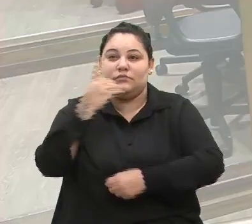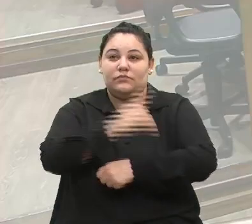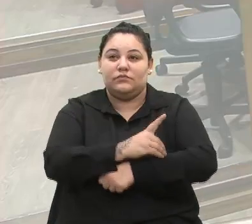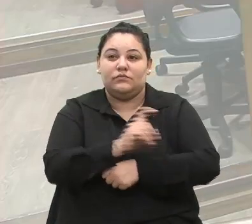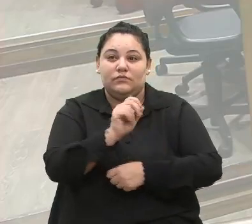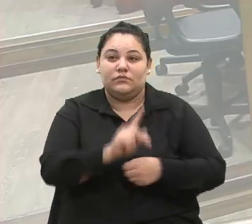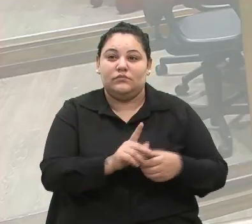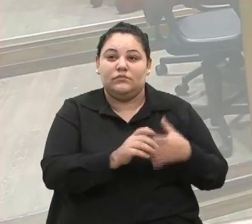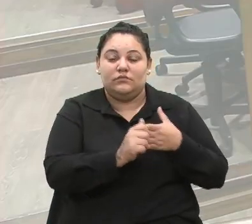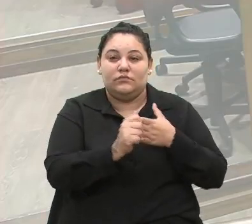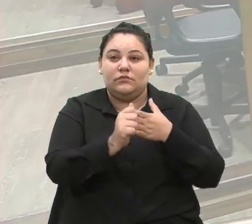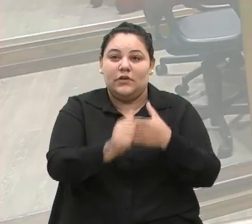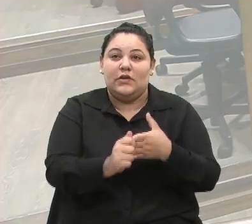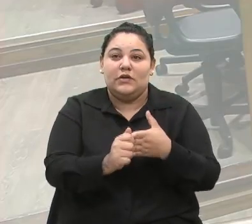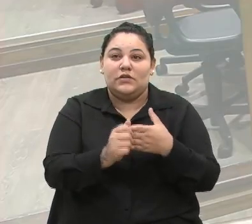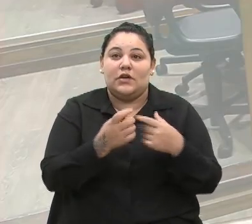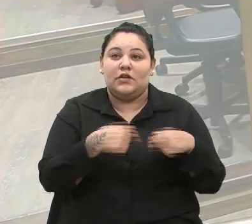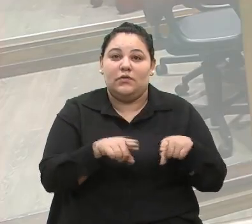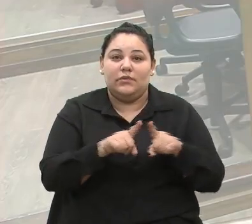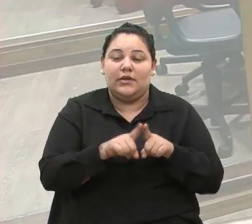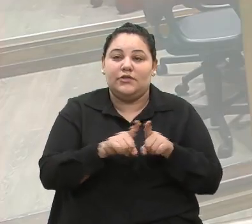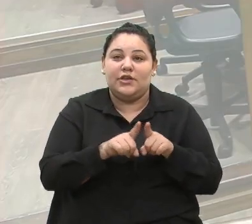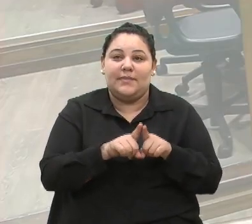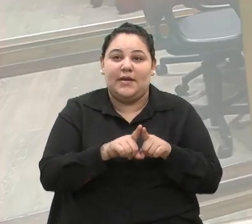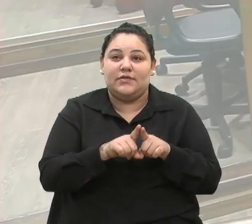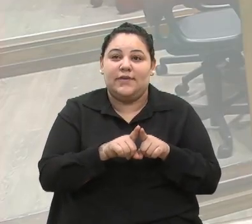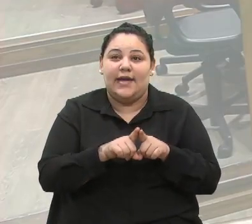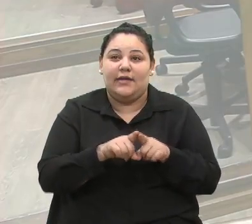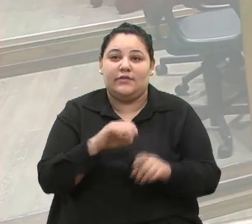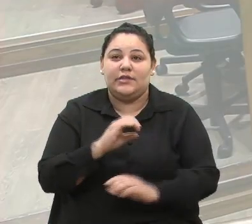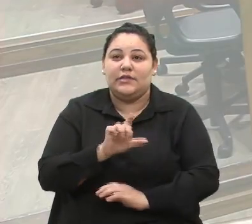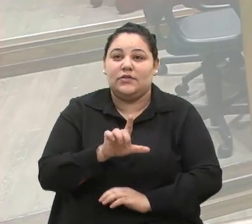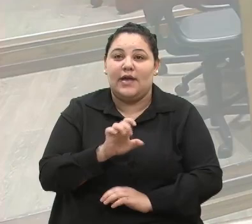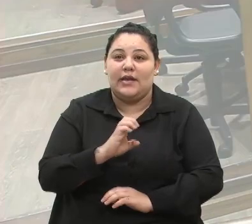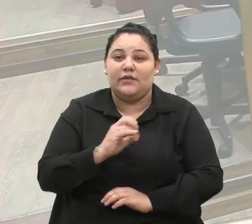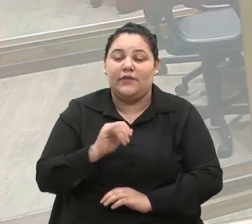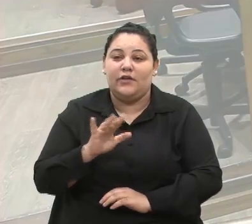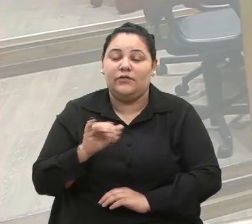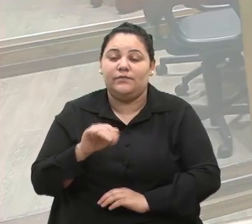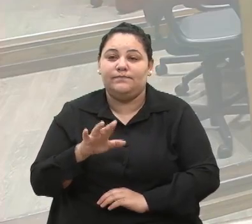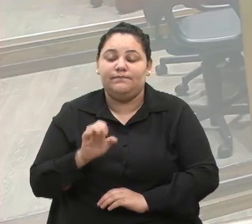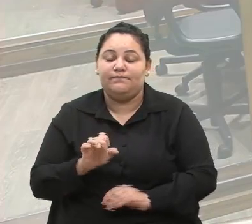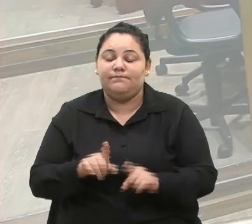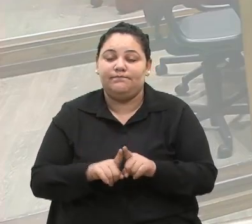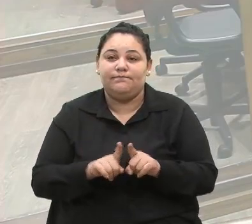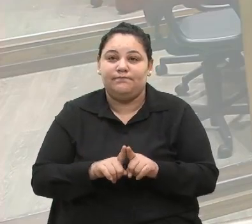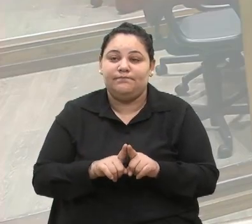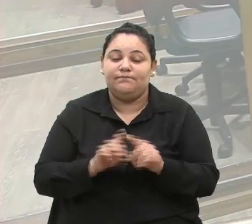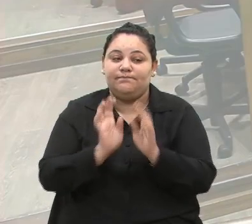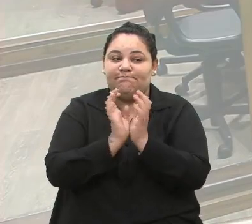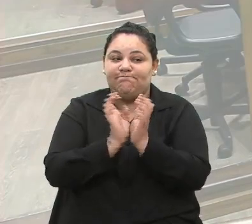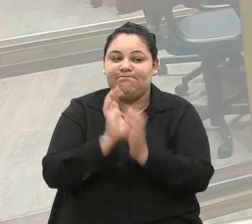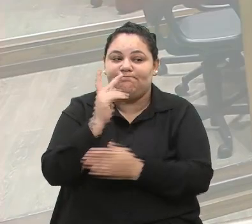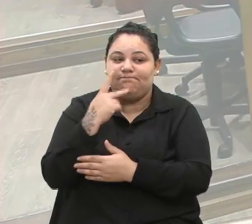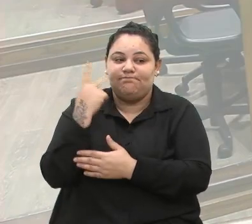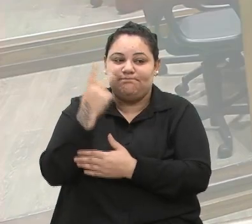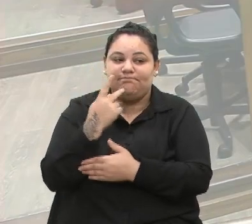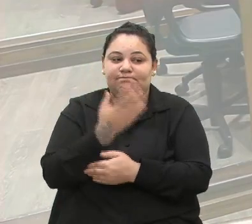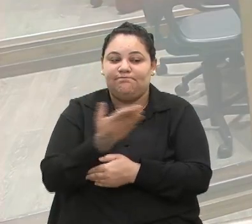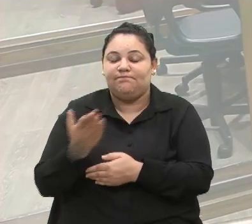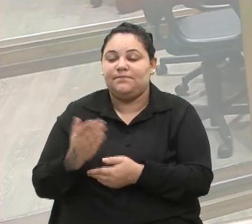especial ao Geraldo, a Cleciane aqui do Virvi, a mesa diretora, os colegas vereadores e vereadoras.